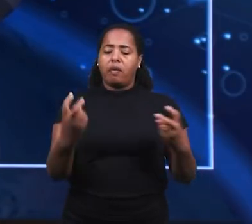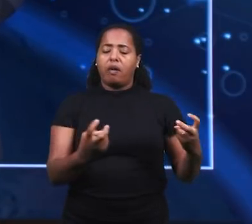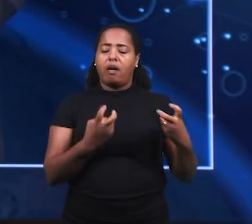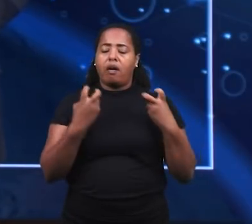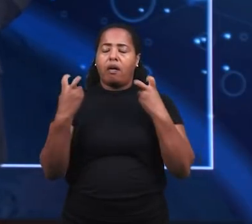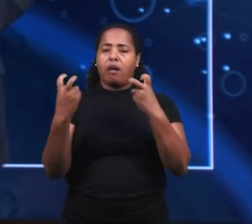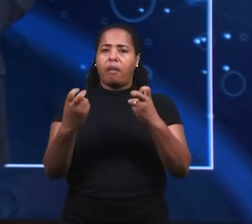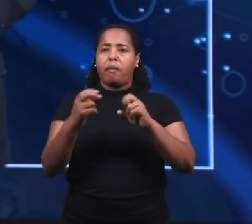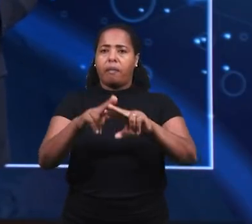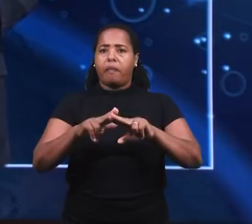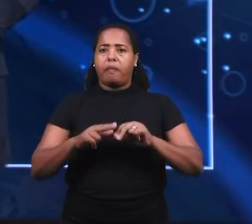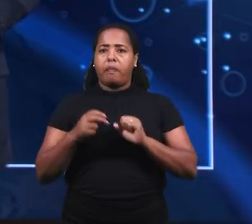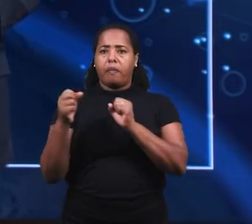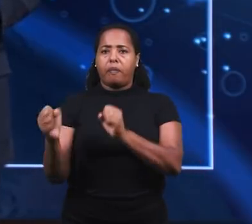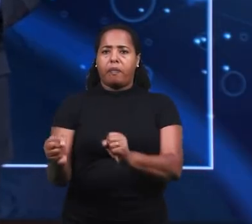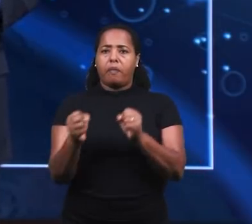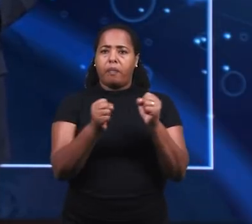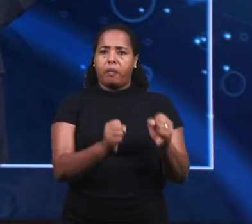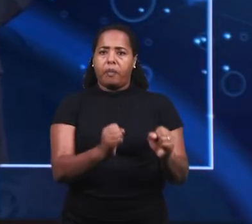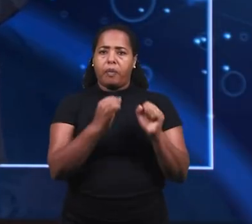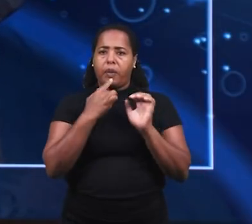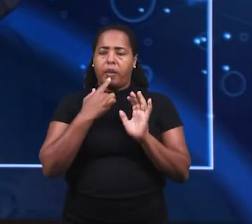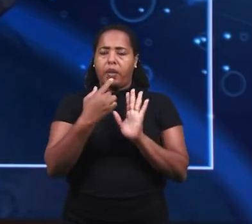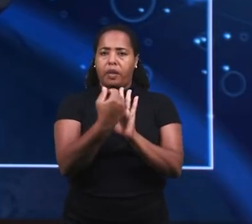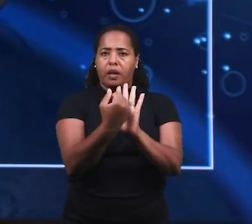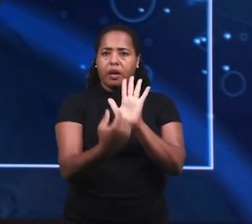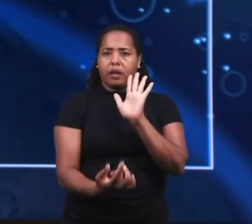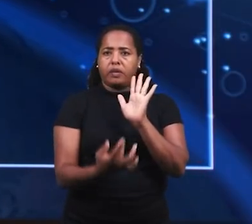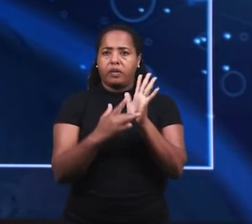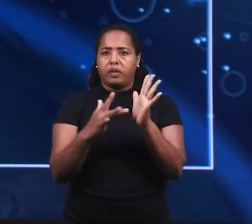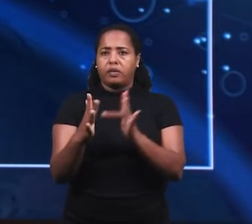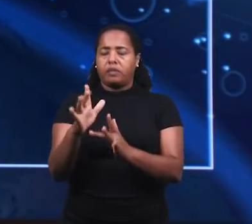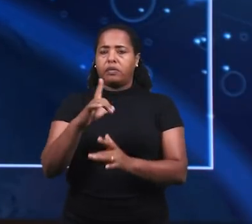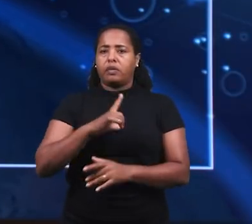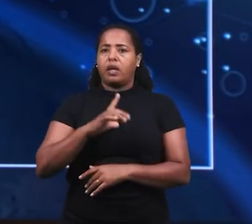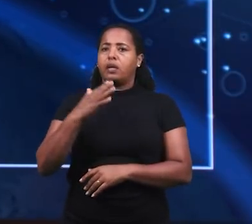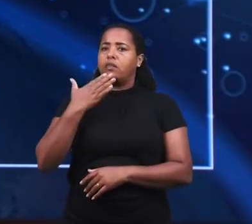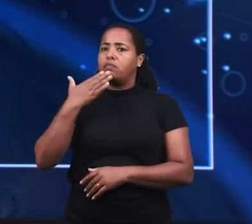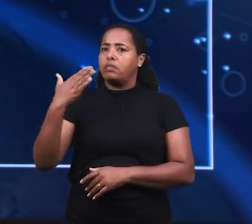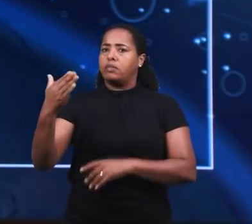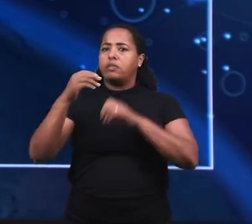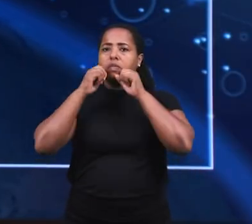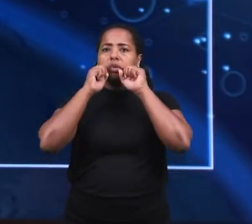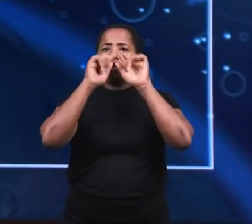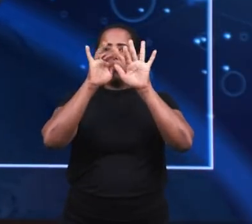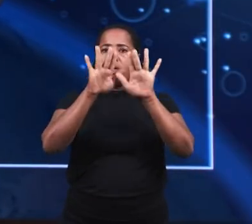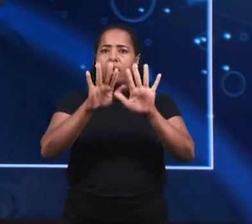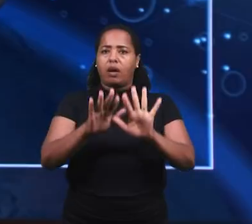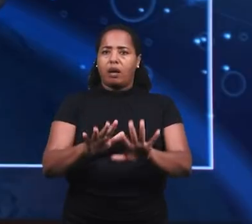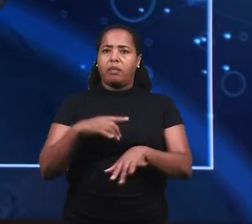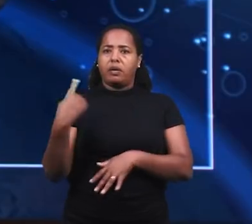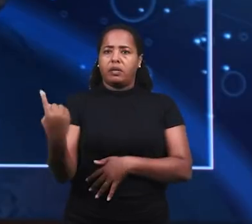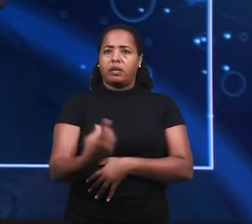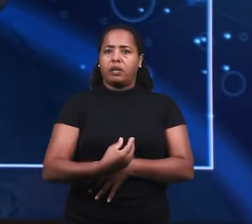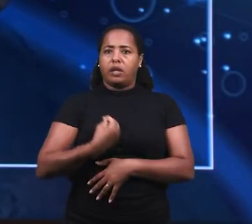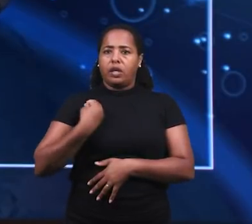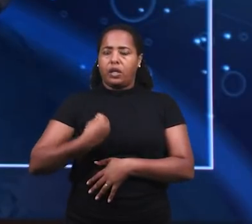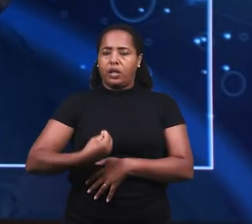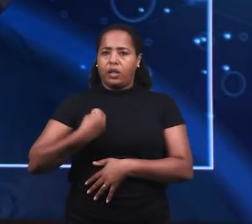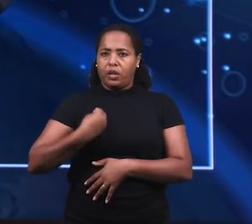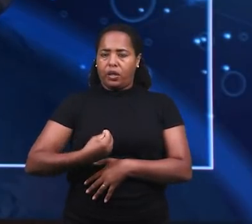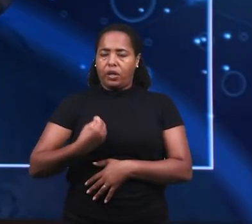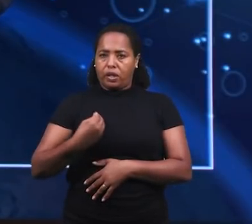Senhor, nosso Deus, nosso Pai, nós clamamos a Ti, Senhor, pelo poder que há no sangue do Senhor Jesus e suplicamos